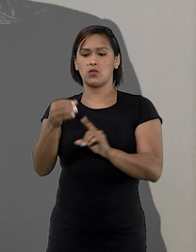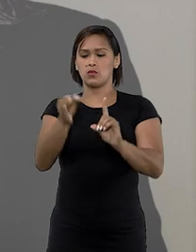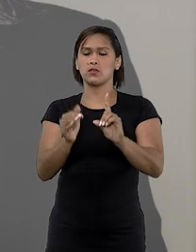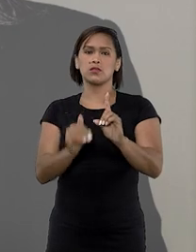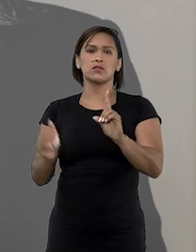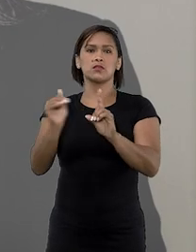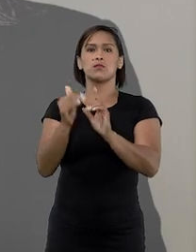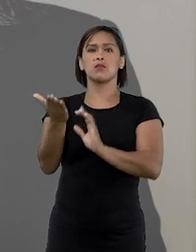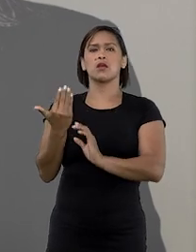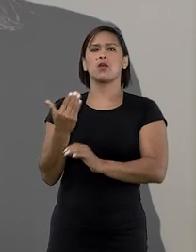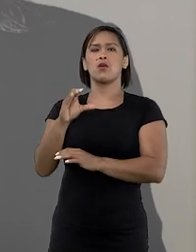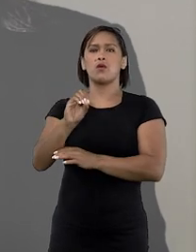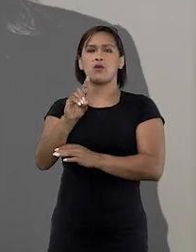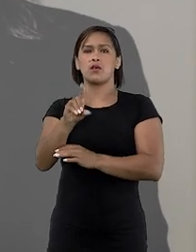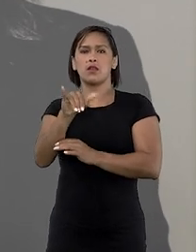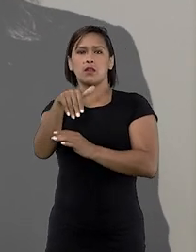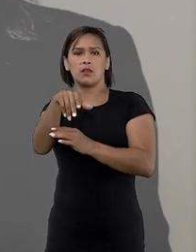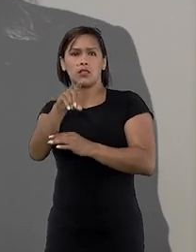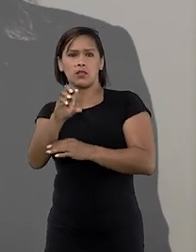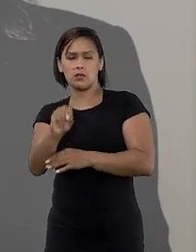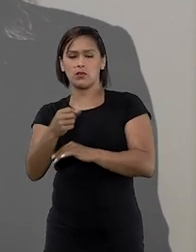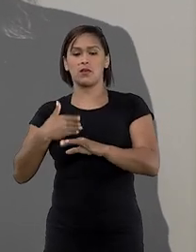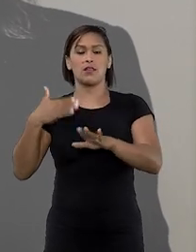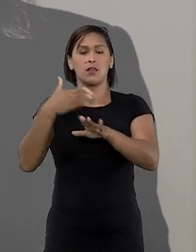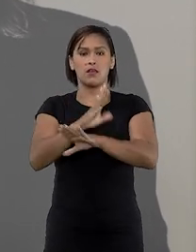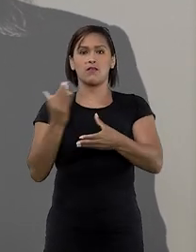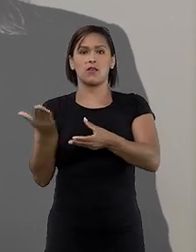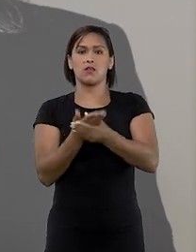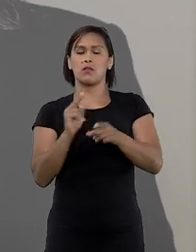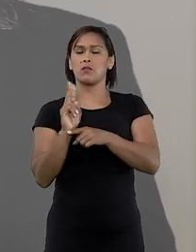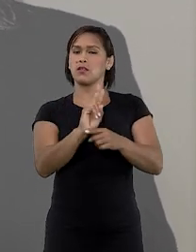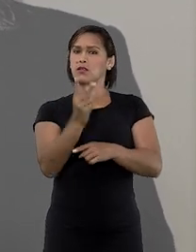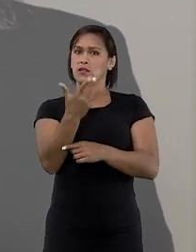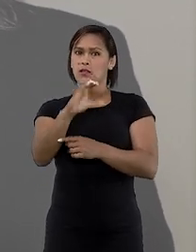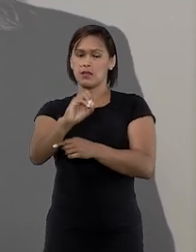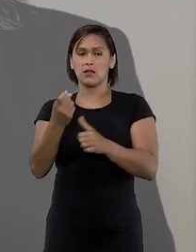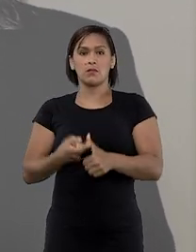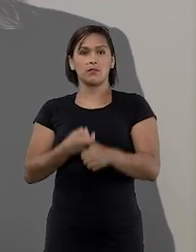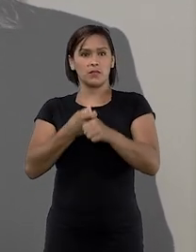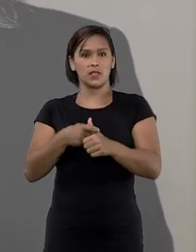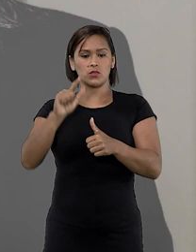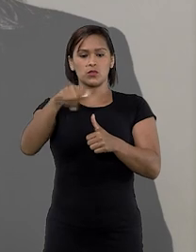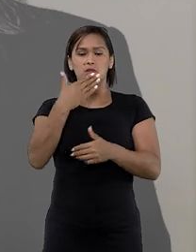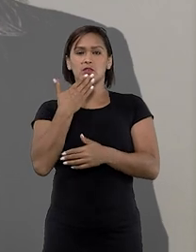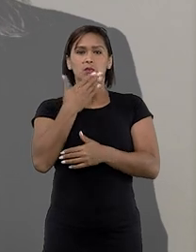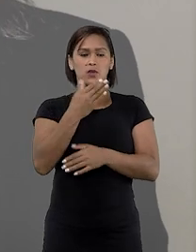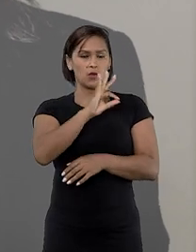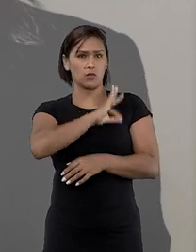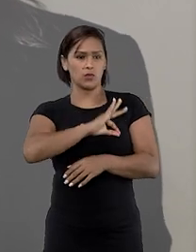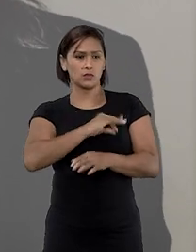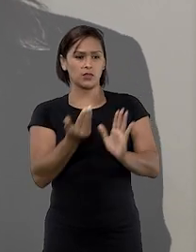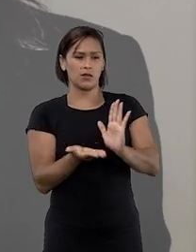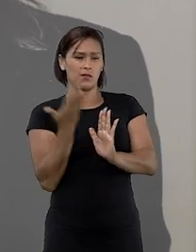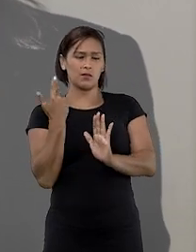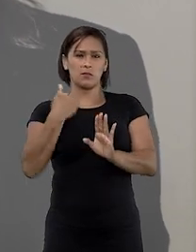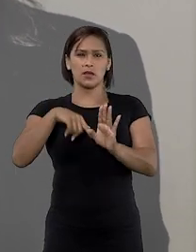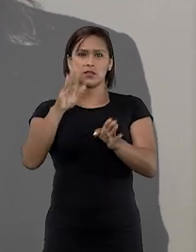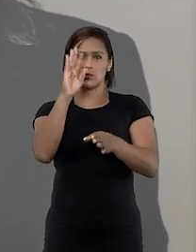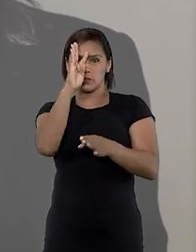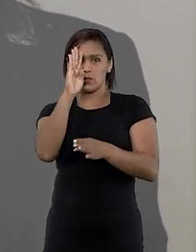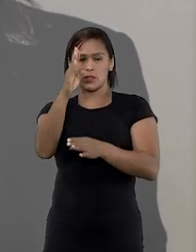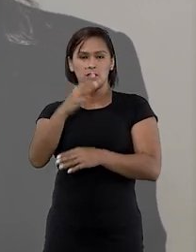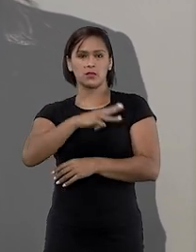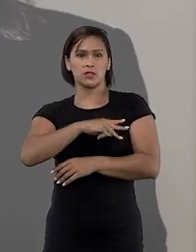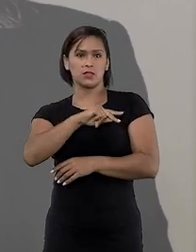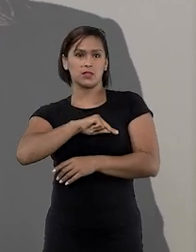desembargador convocado Olindo Menezes deferiu liminar em habeas corpus para suspender o inquérito policial aberto por determinação do